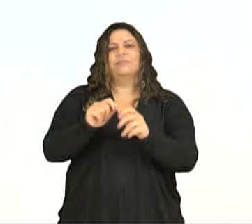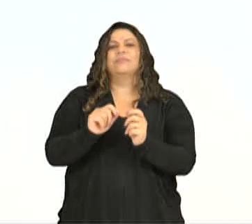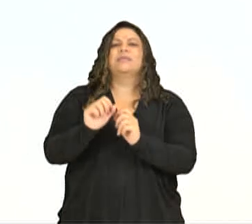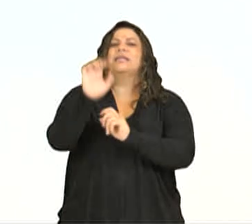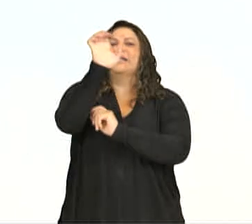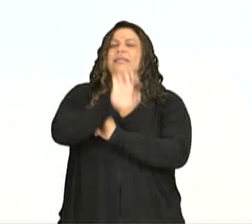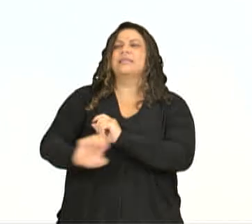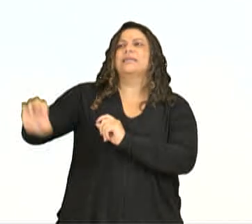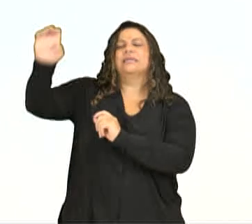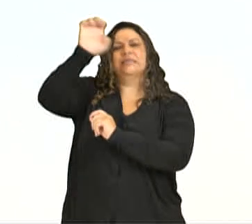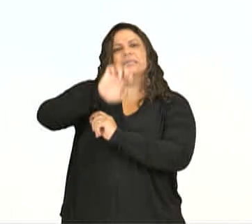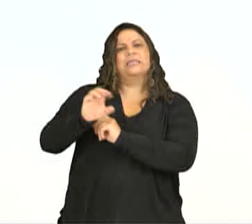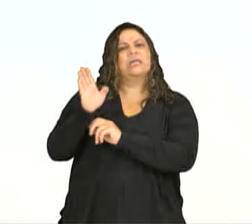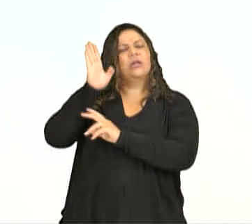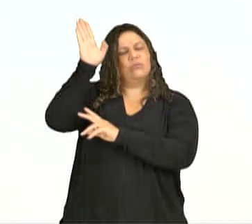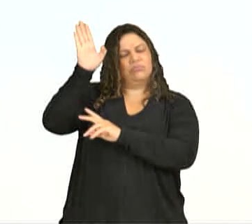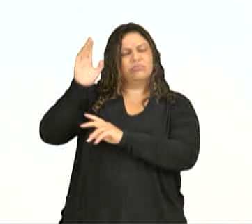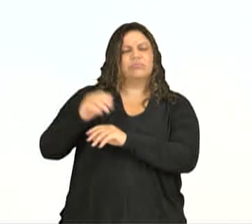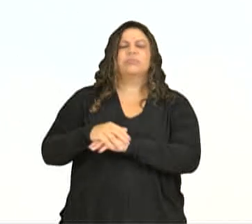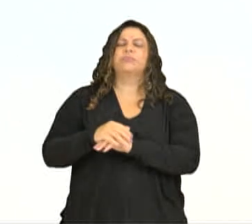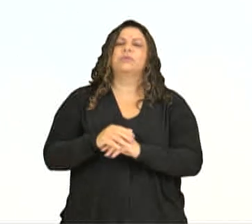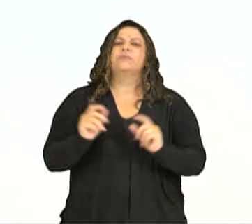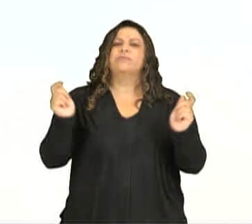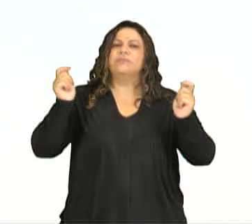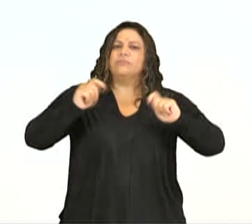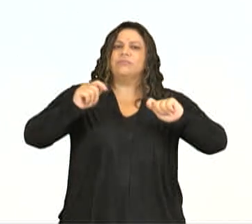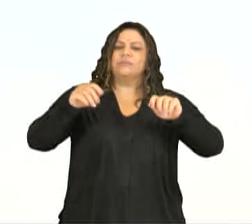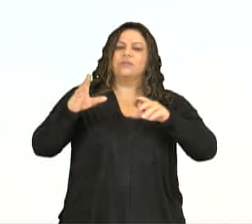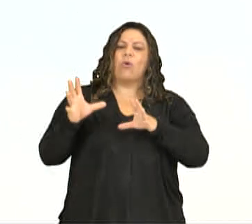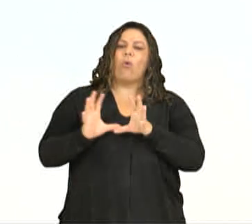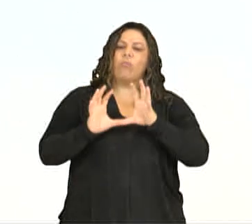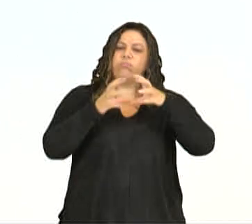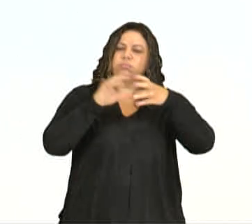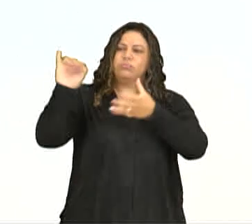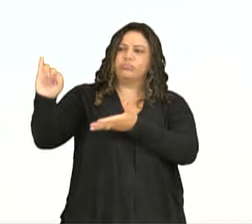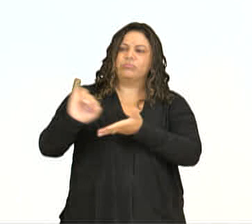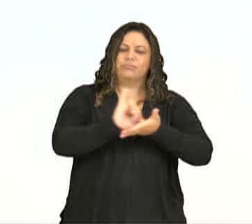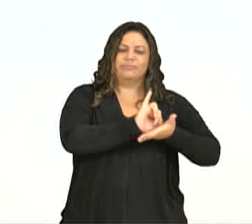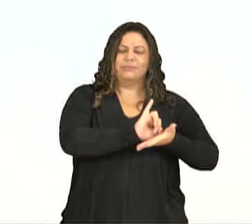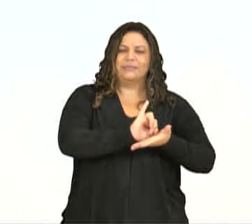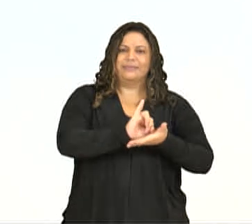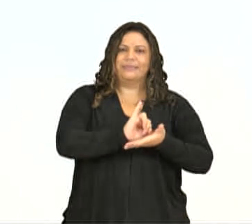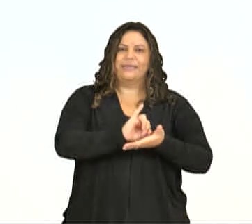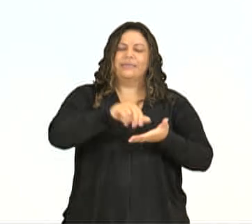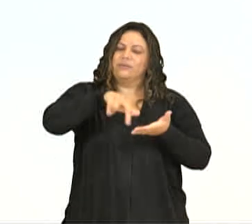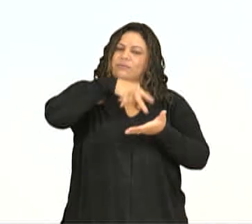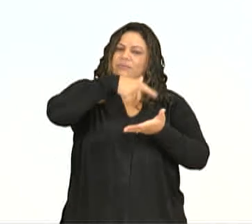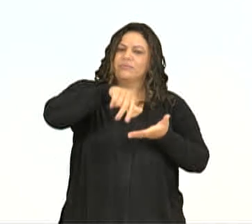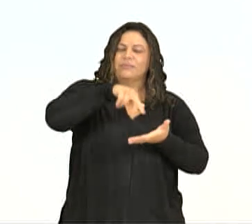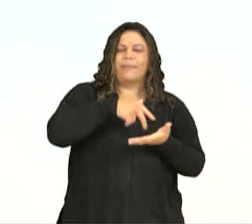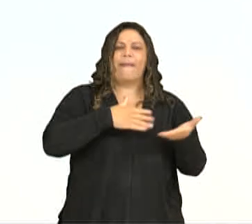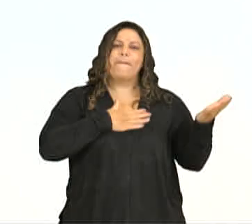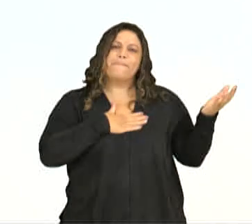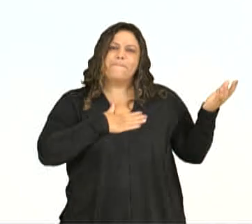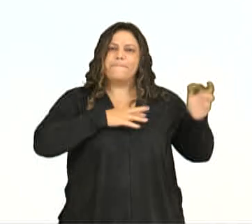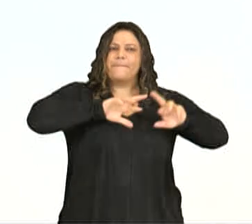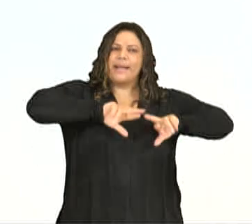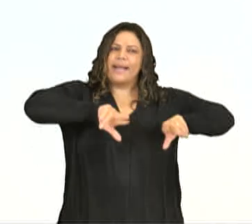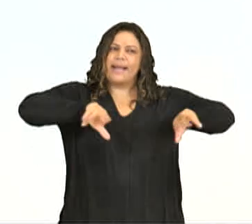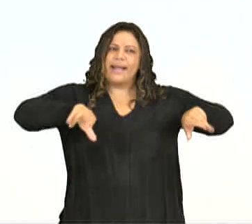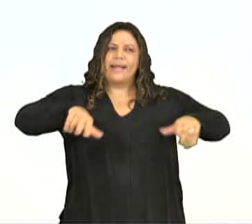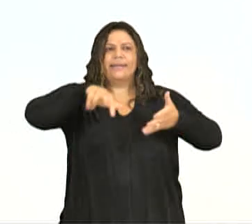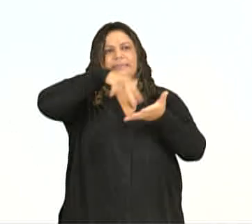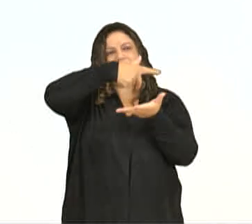Europa, geralmente é dançada nas comunidades de imigrantes ou em bailes com danças temáticas. A gente consegue ver aqui